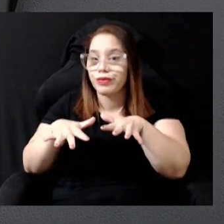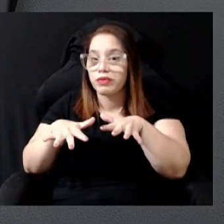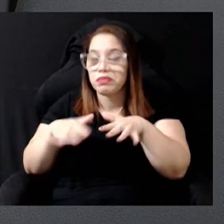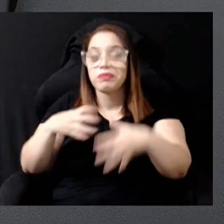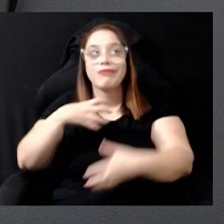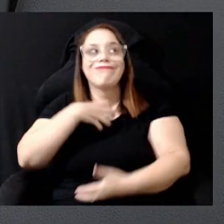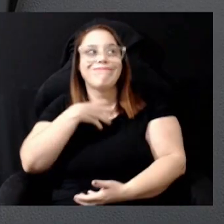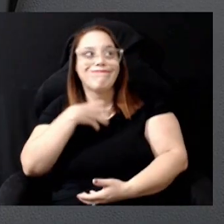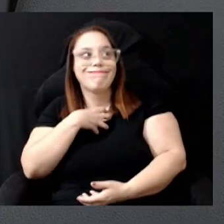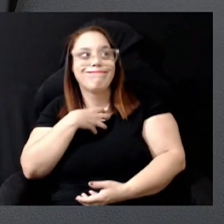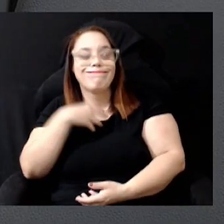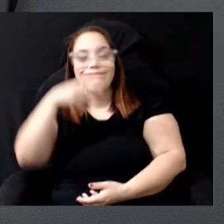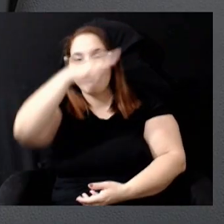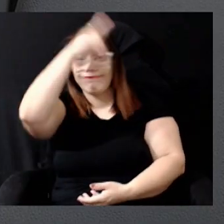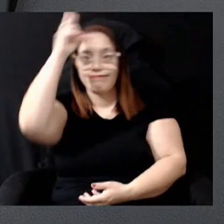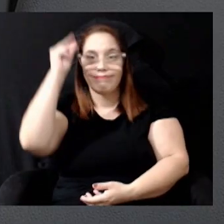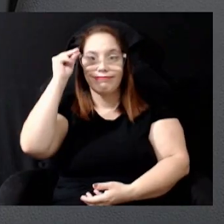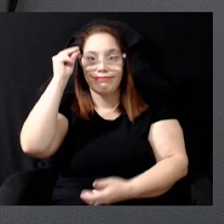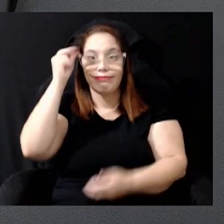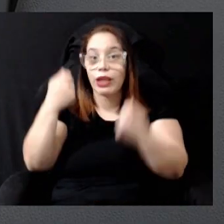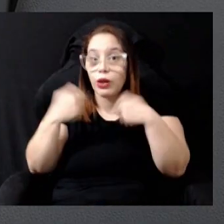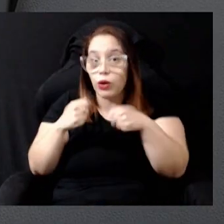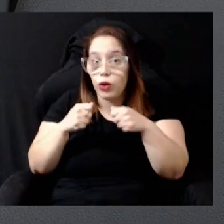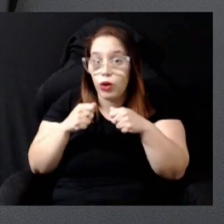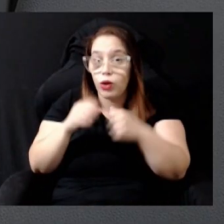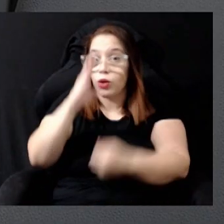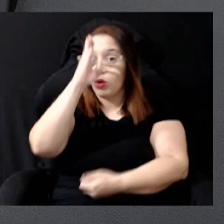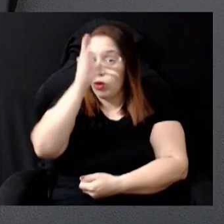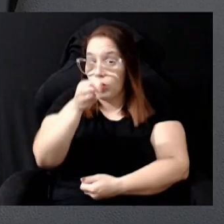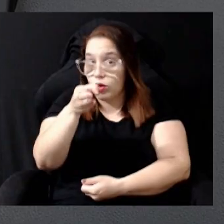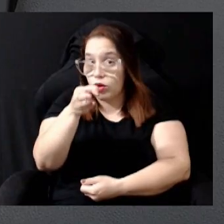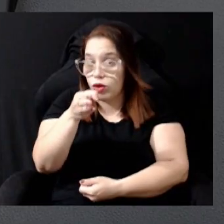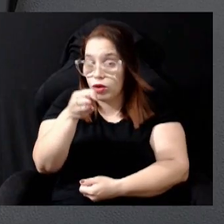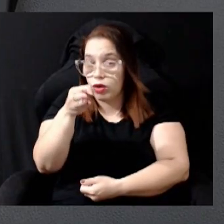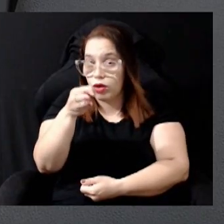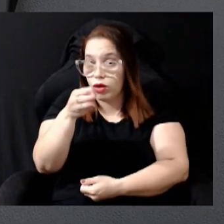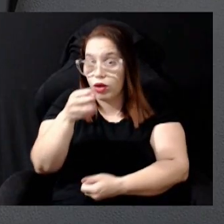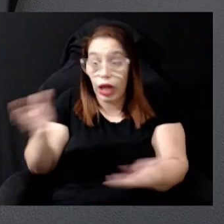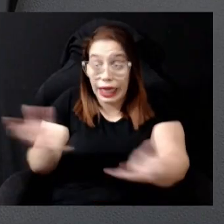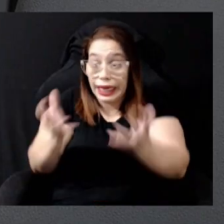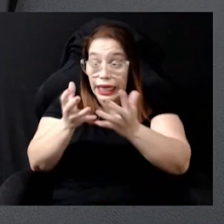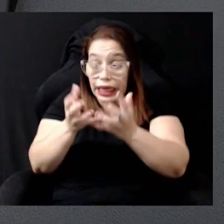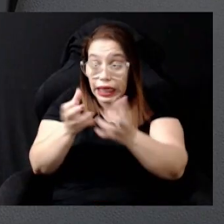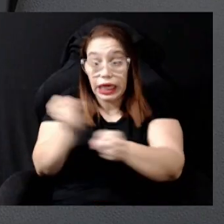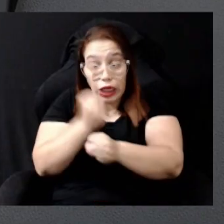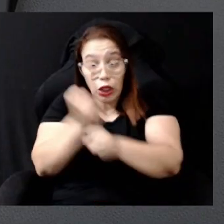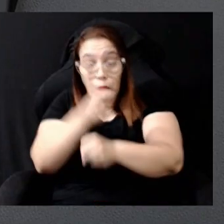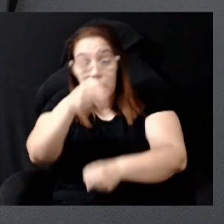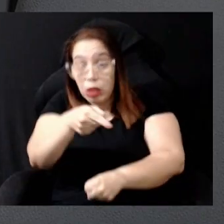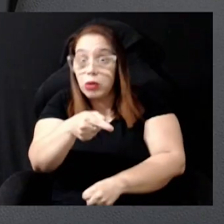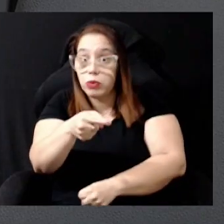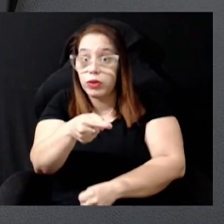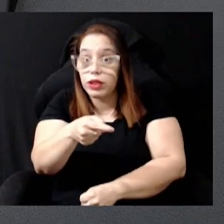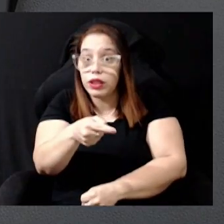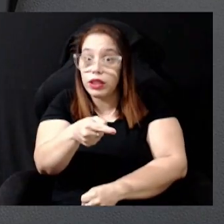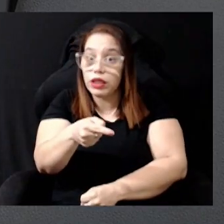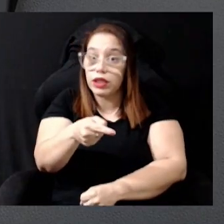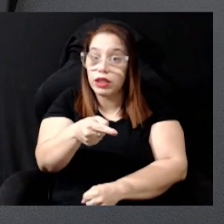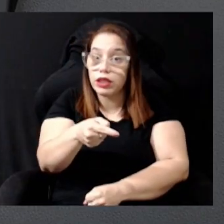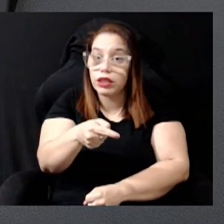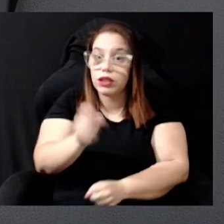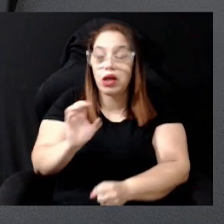prefeito de que havia necessidade de priorizar e, portanto, acelerar aquela obra para que a construção